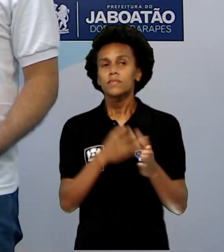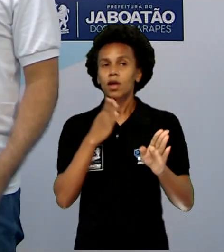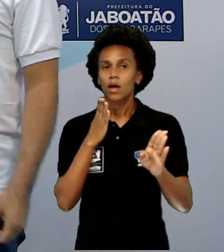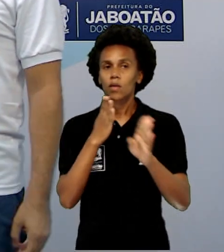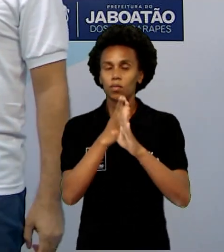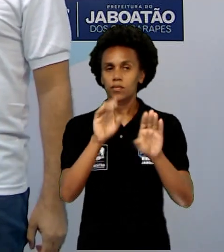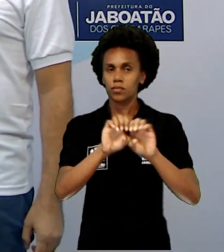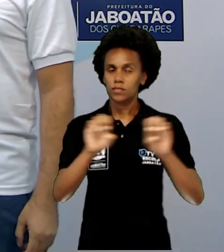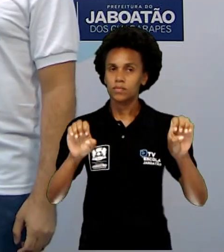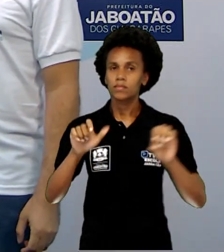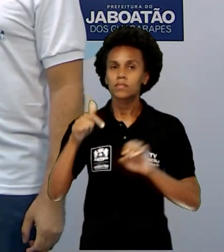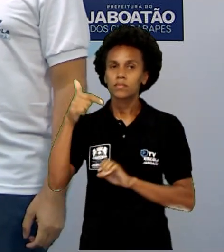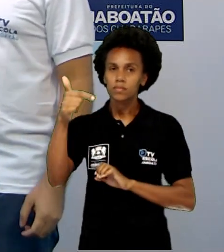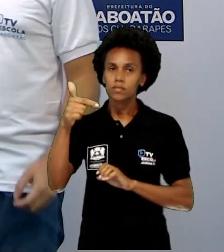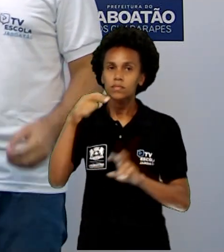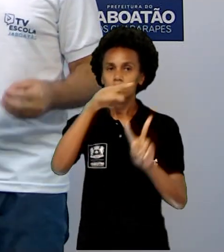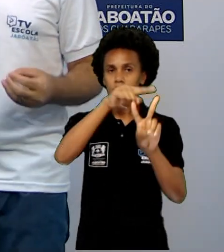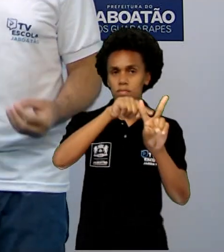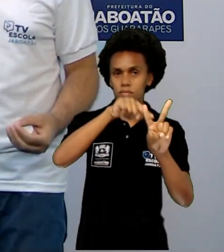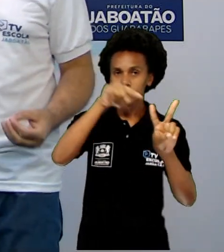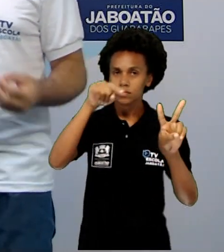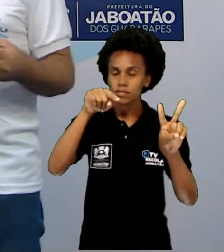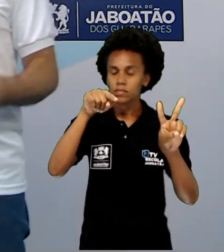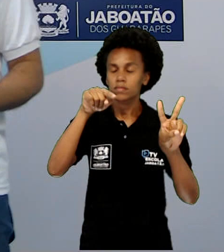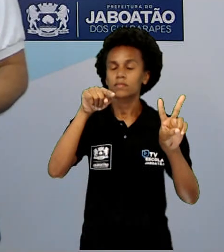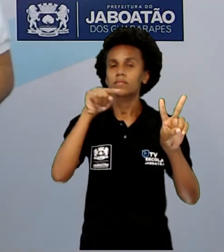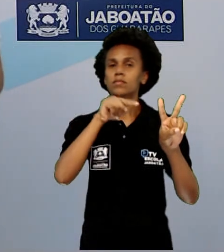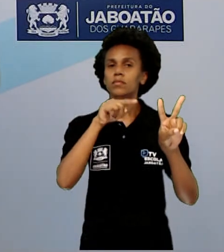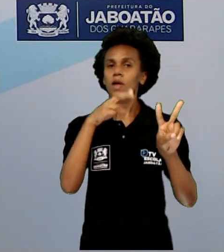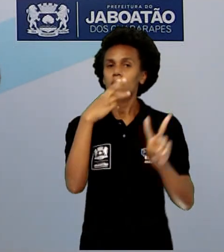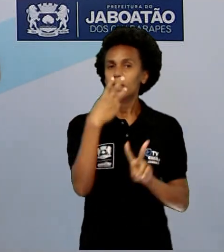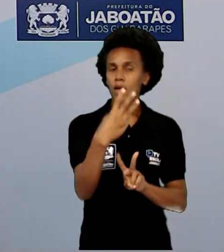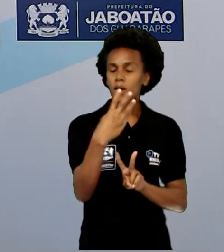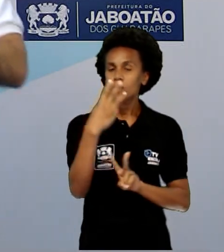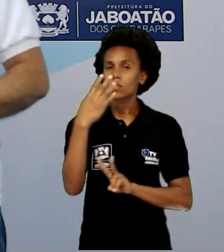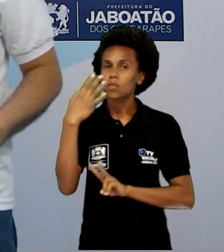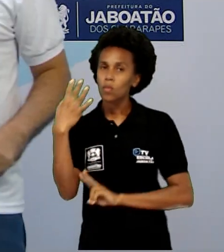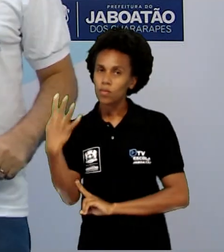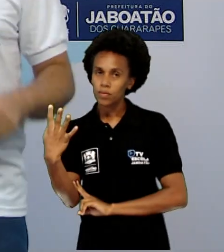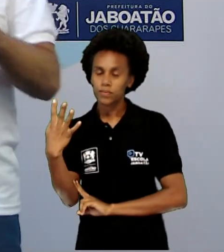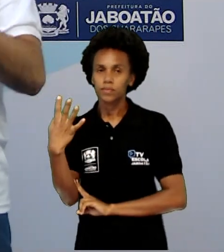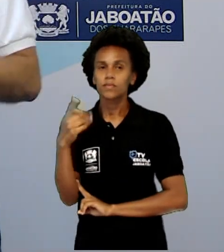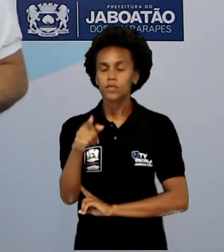grau cujas raízes são 3 e 4. Você